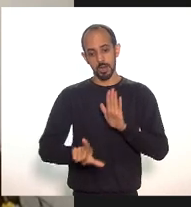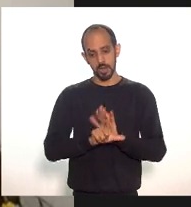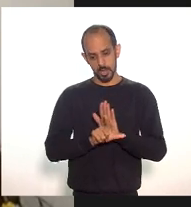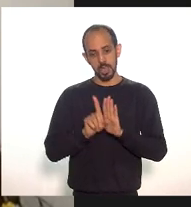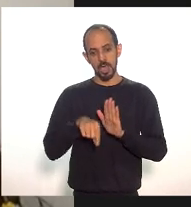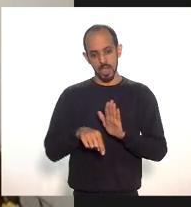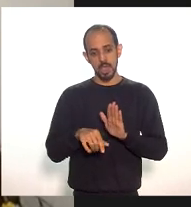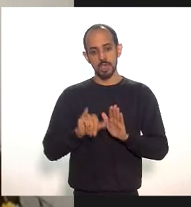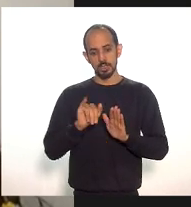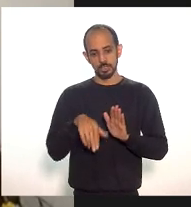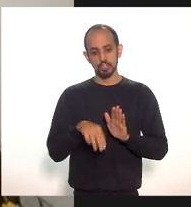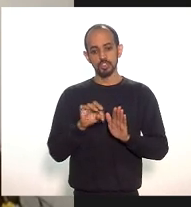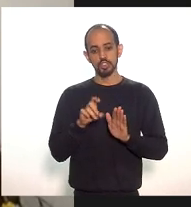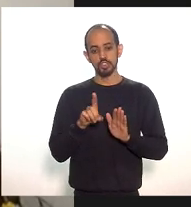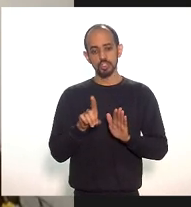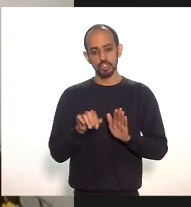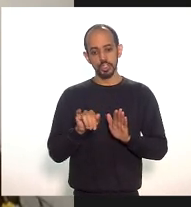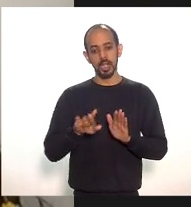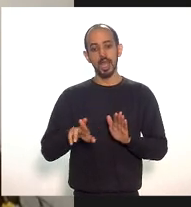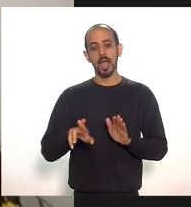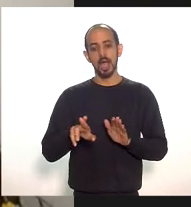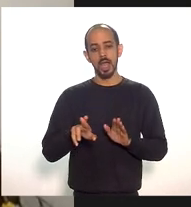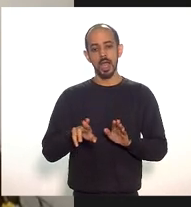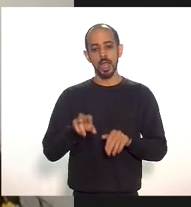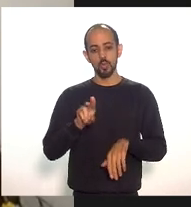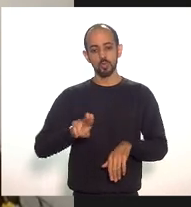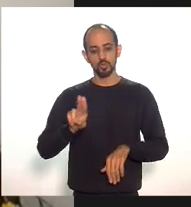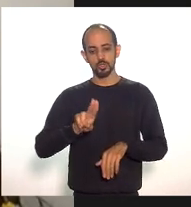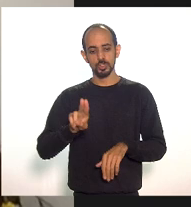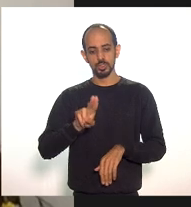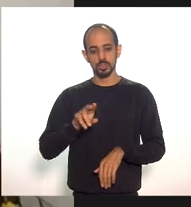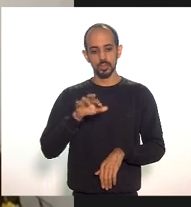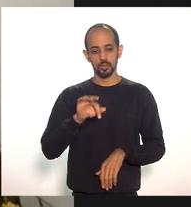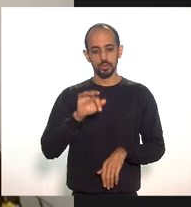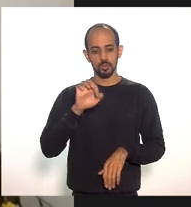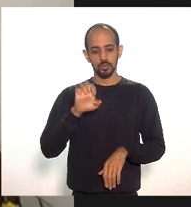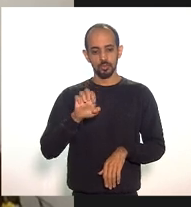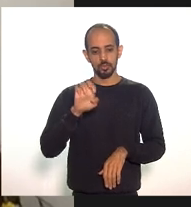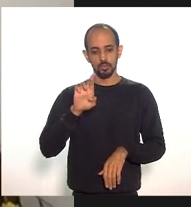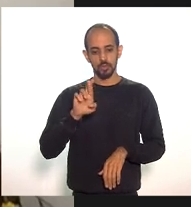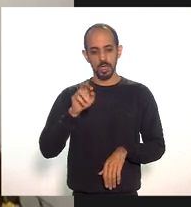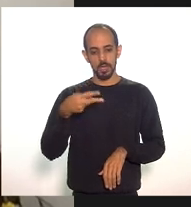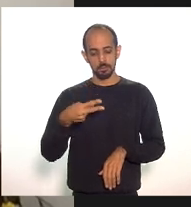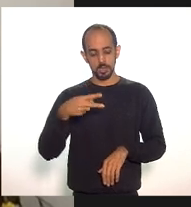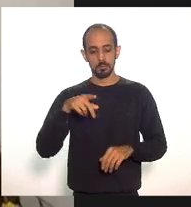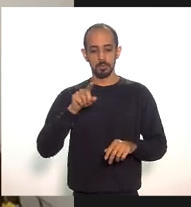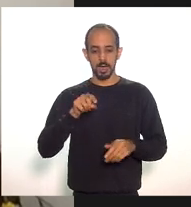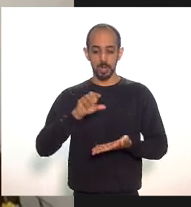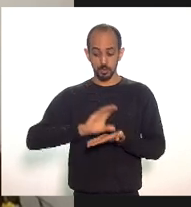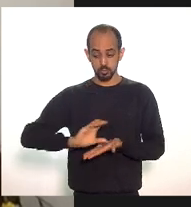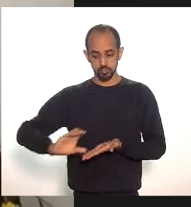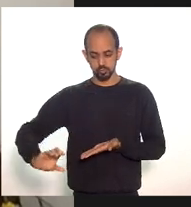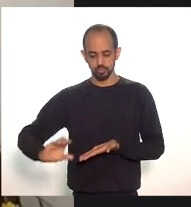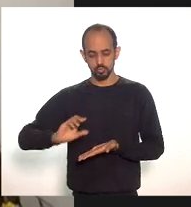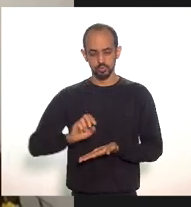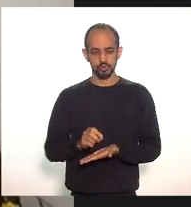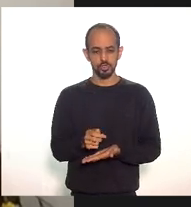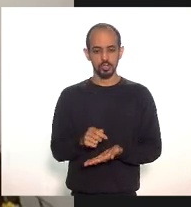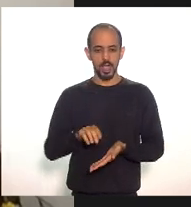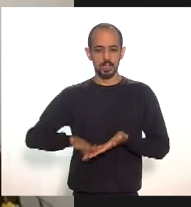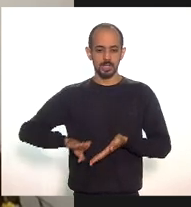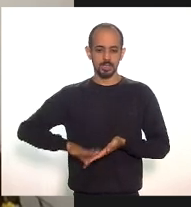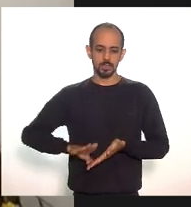indicando Inclusive a possibilidade da utilização do fecp para custear essa